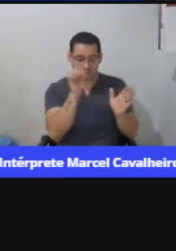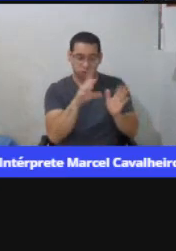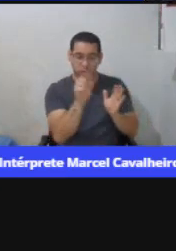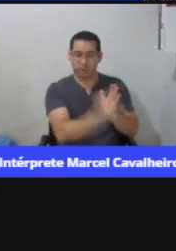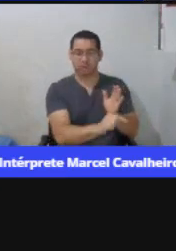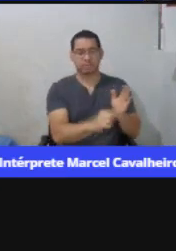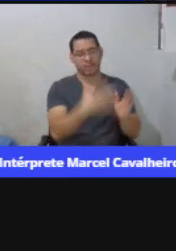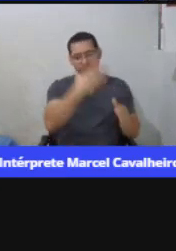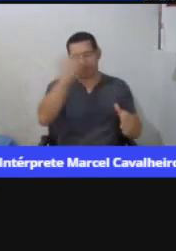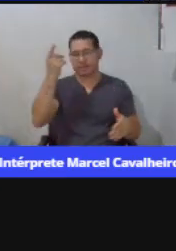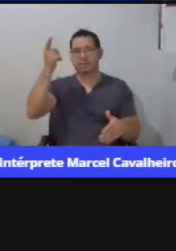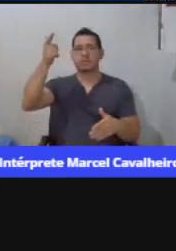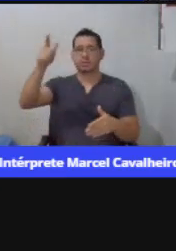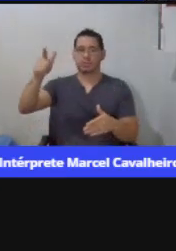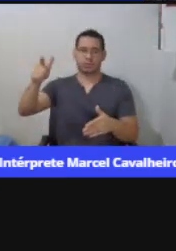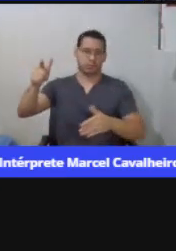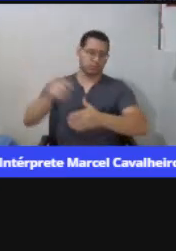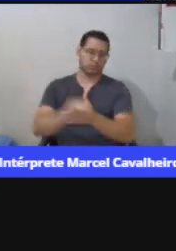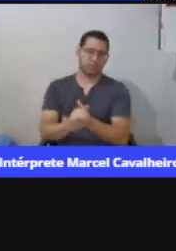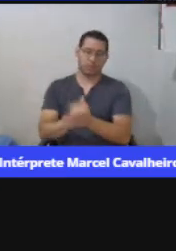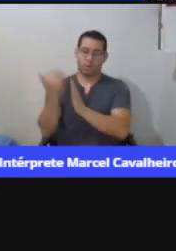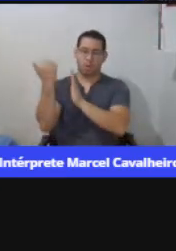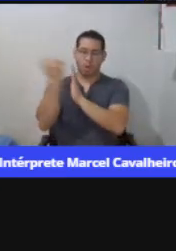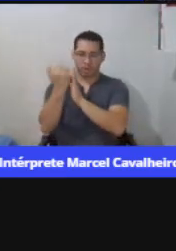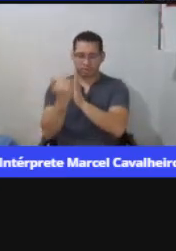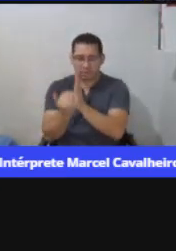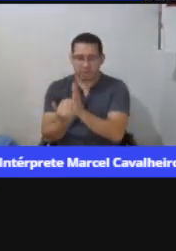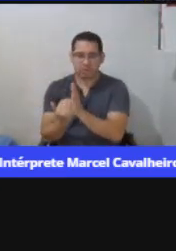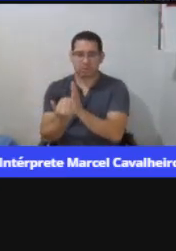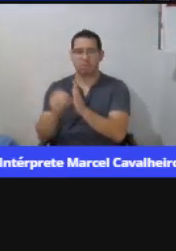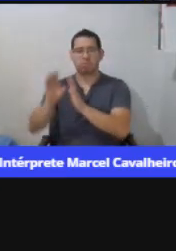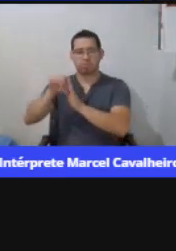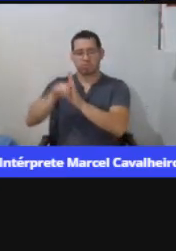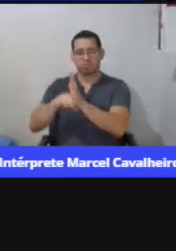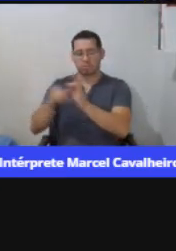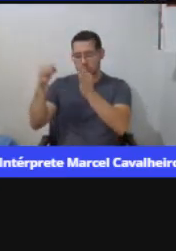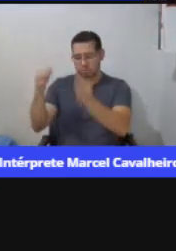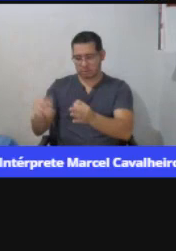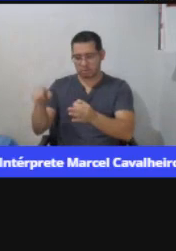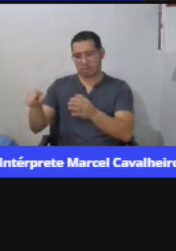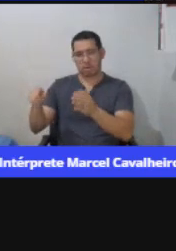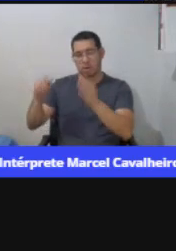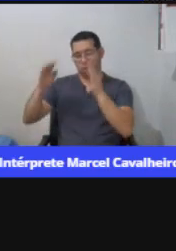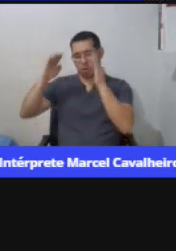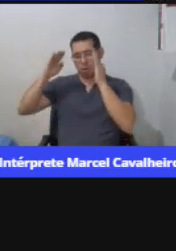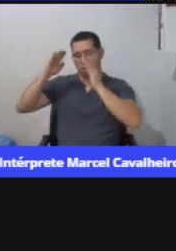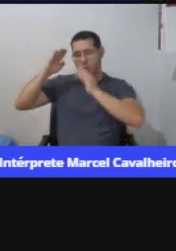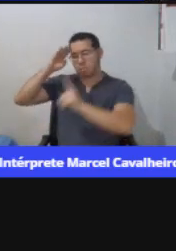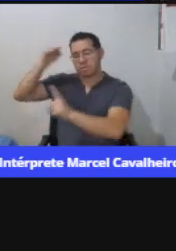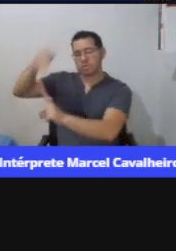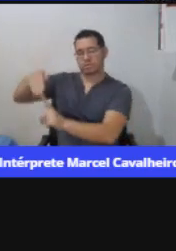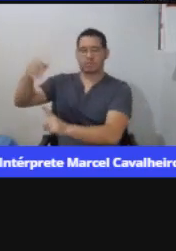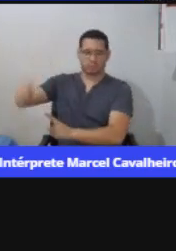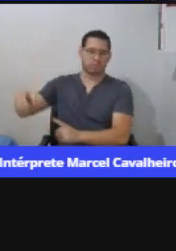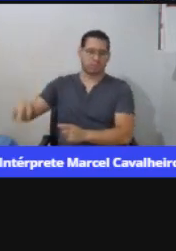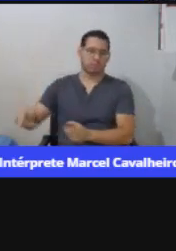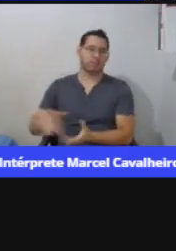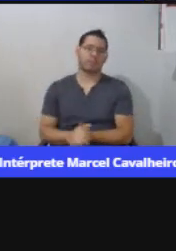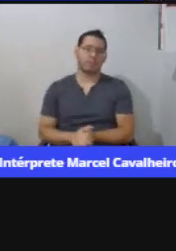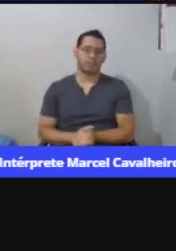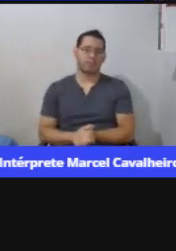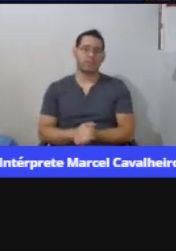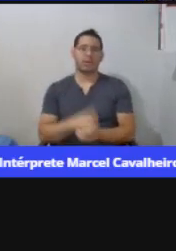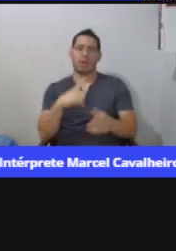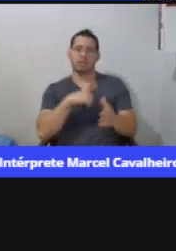nosso referencial curricular, que é o documento norteador. A gente não pode fazer isso. Aí temos as